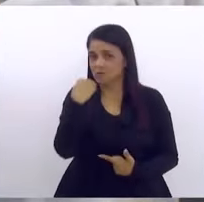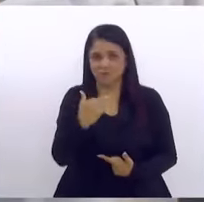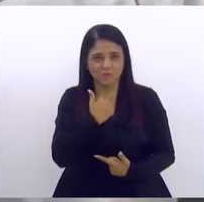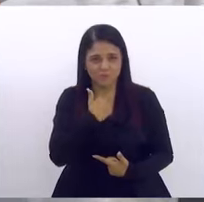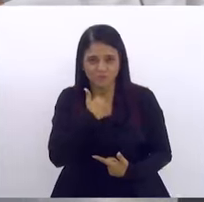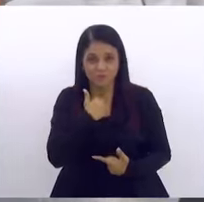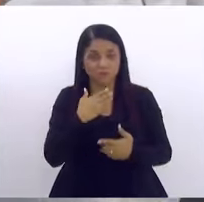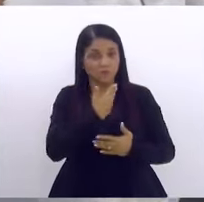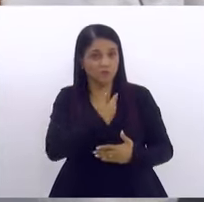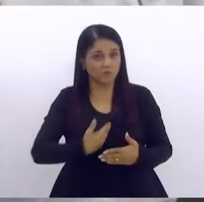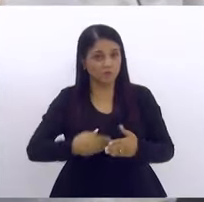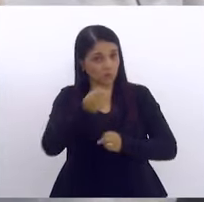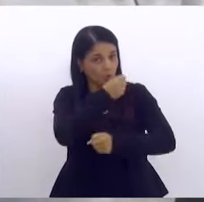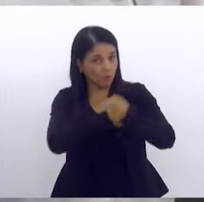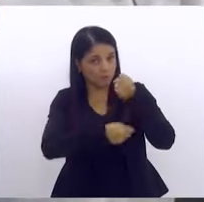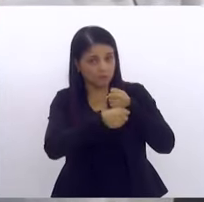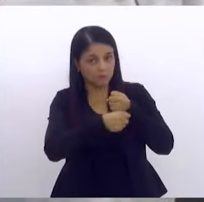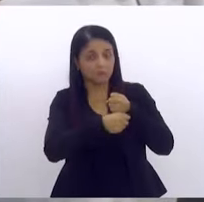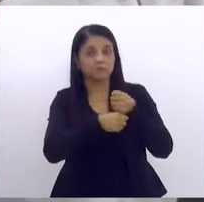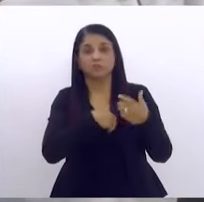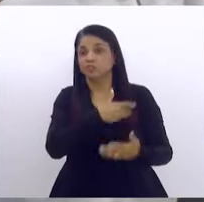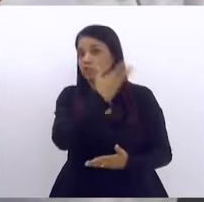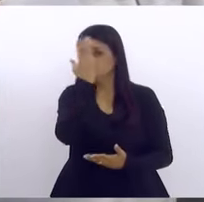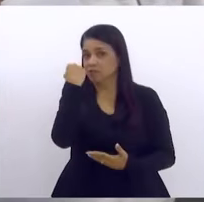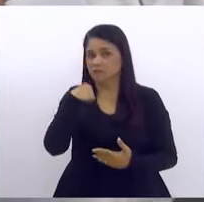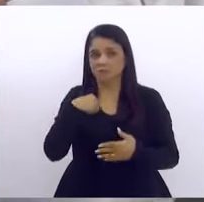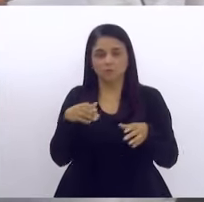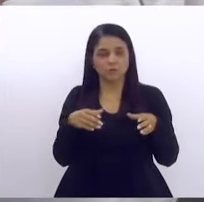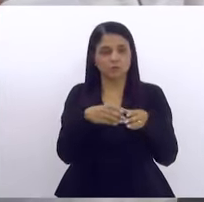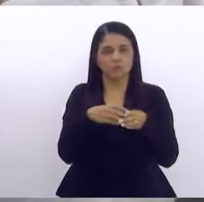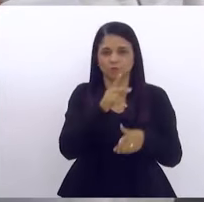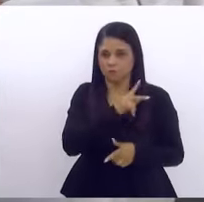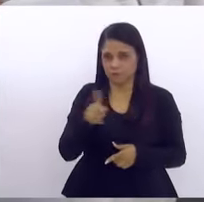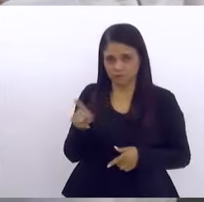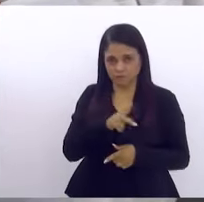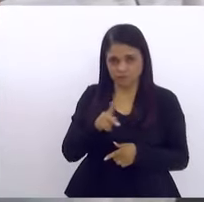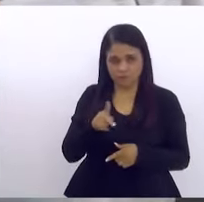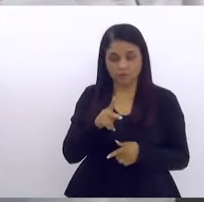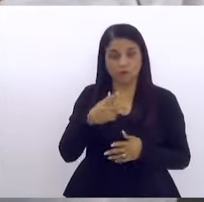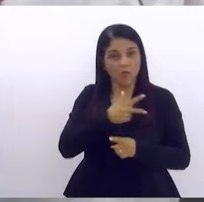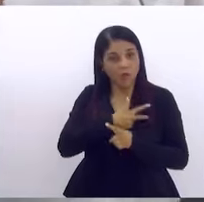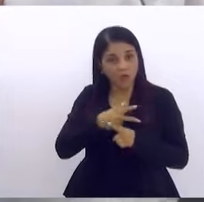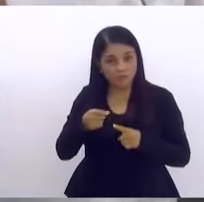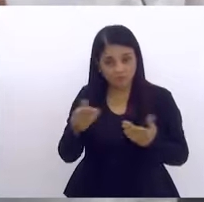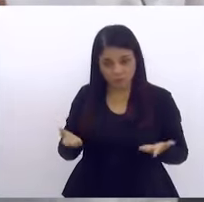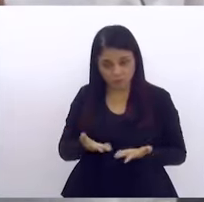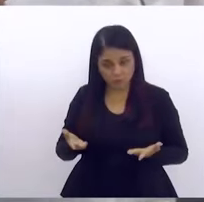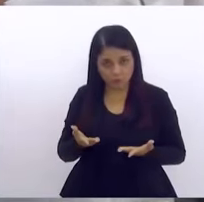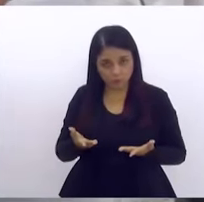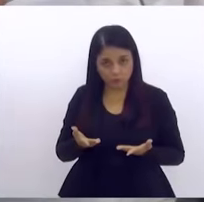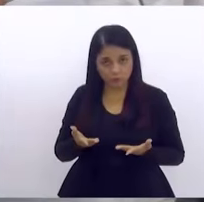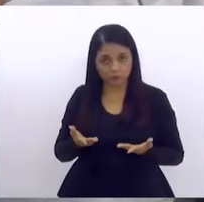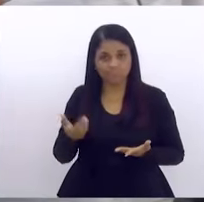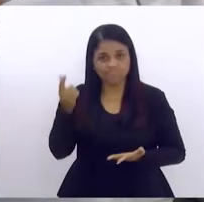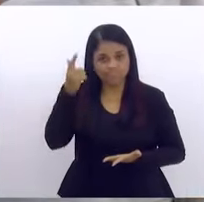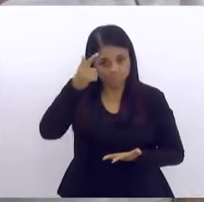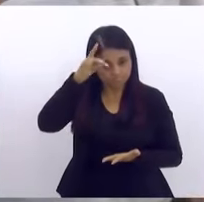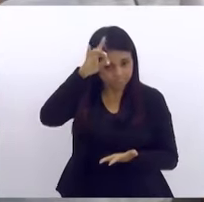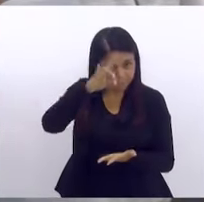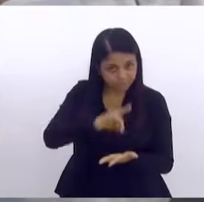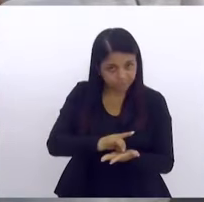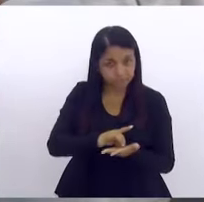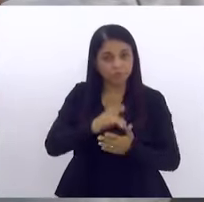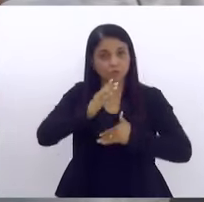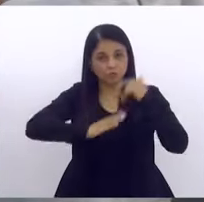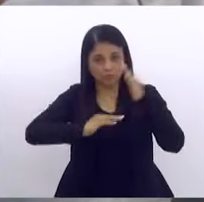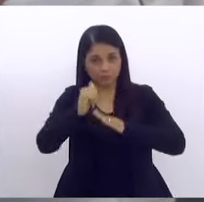que o governo, no ano passado, esqueceu da nossa categoria e que a vitória que aqui hoje está sendo realizada pelos